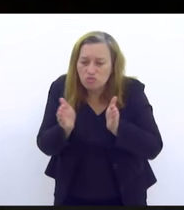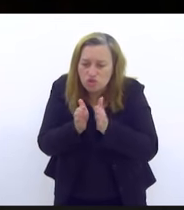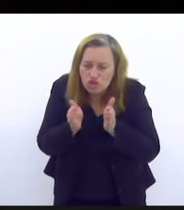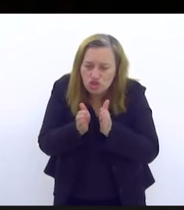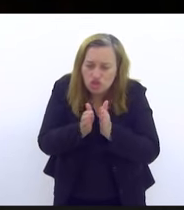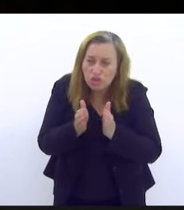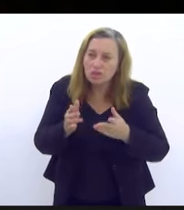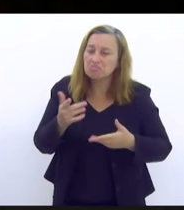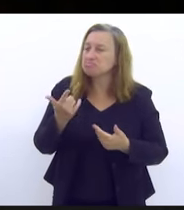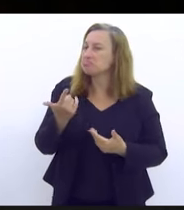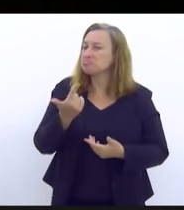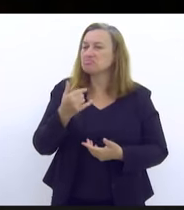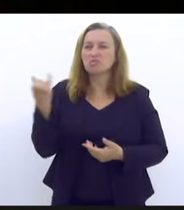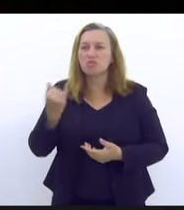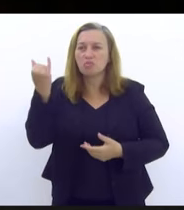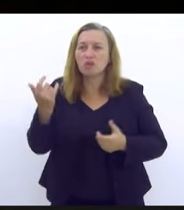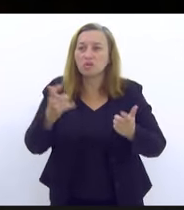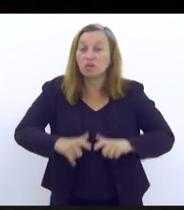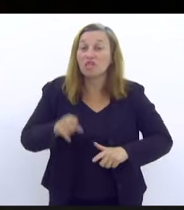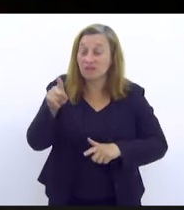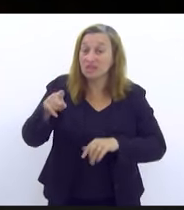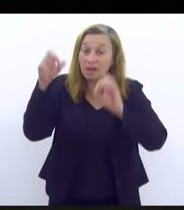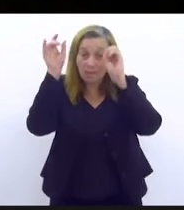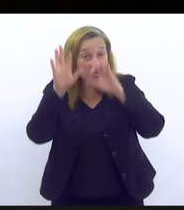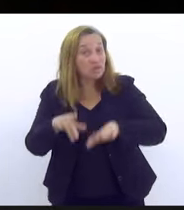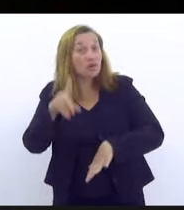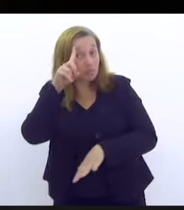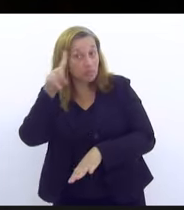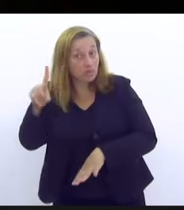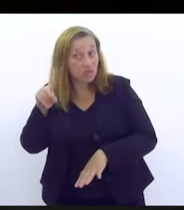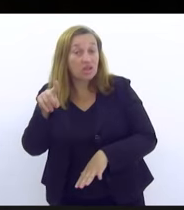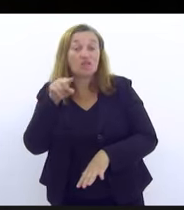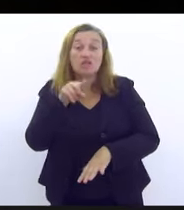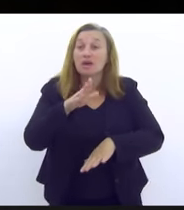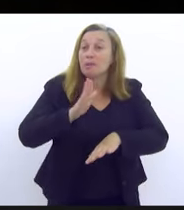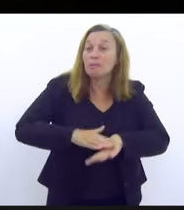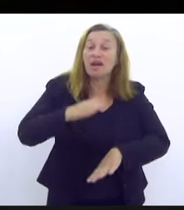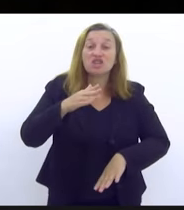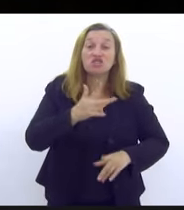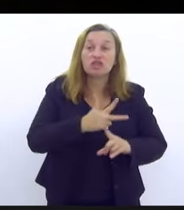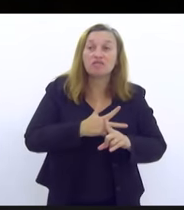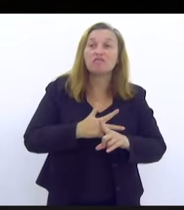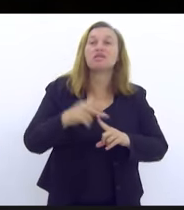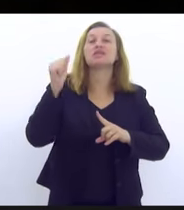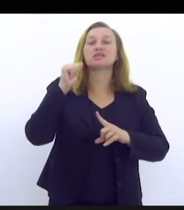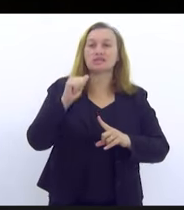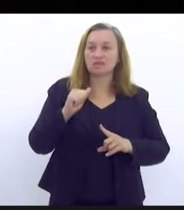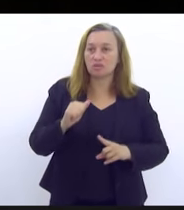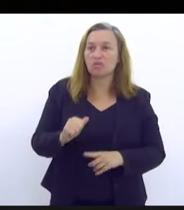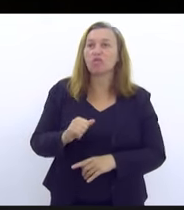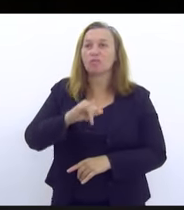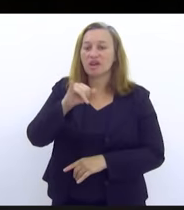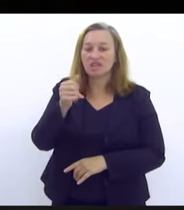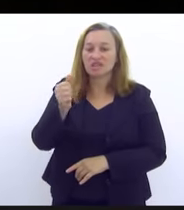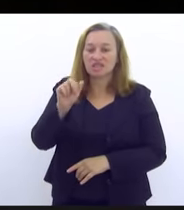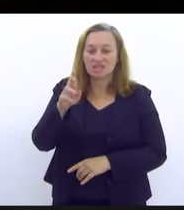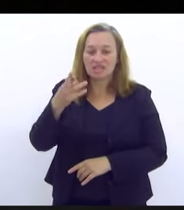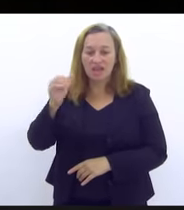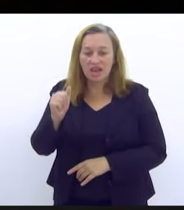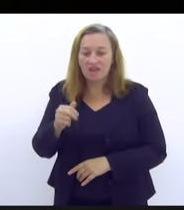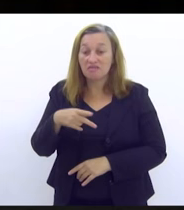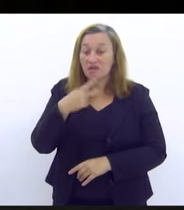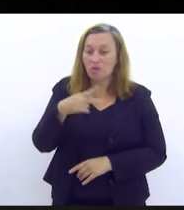importa o lugar. Você é uma bênção. Você é mais do que vencedoras, como a Jaciara falou, ninguém te